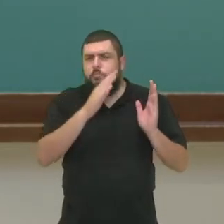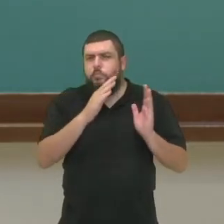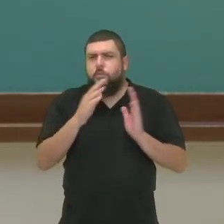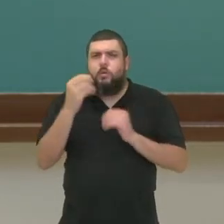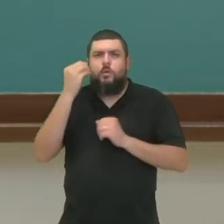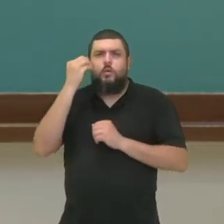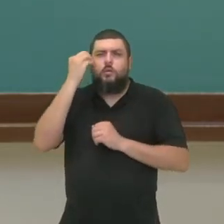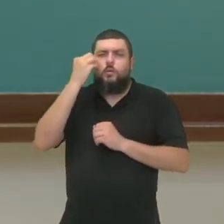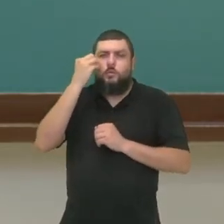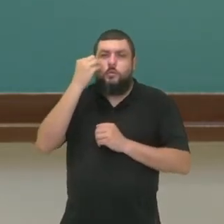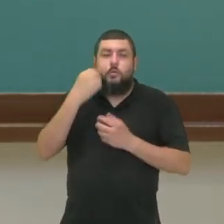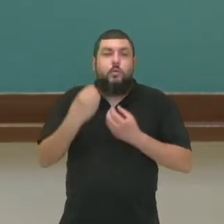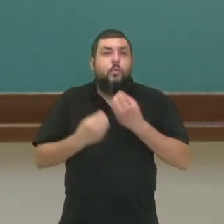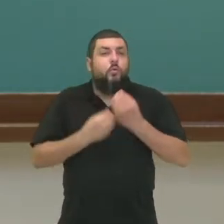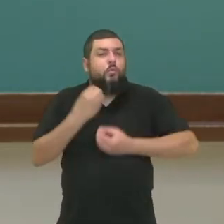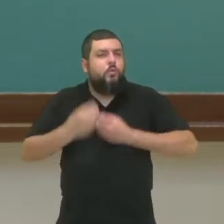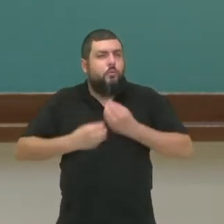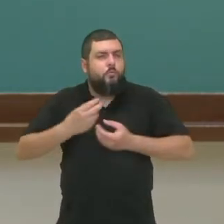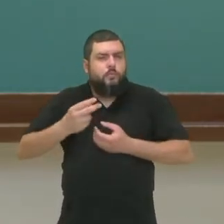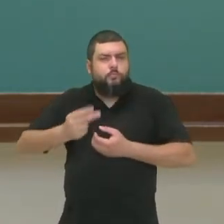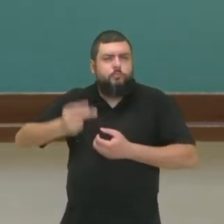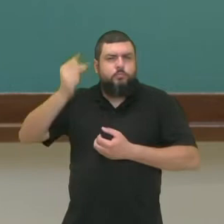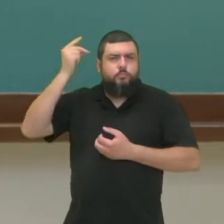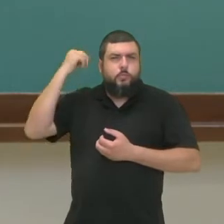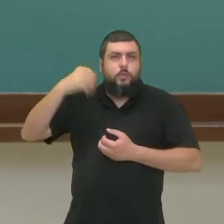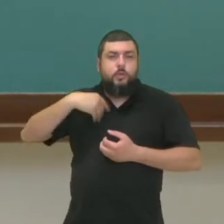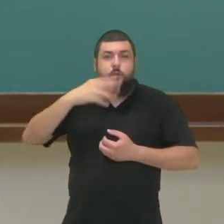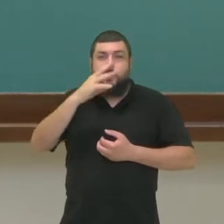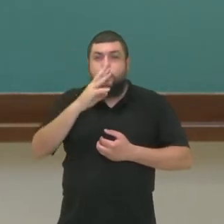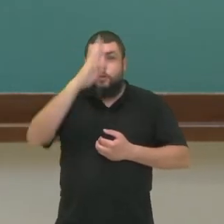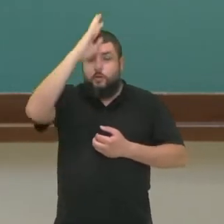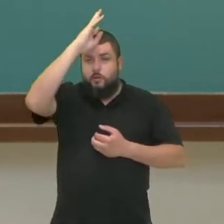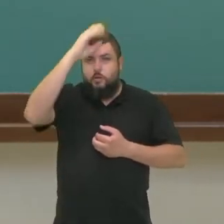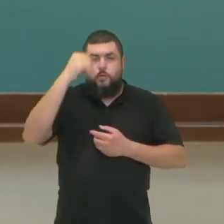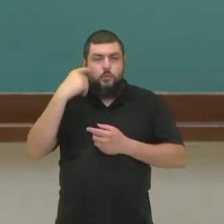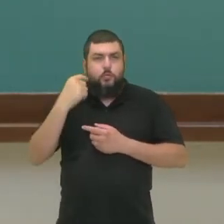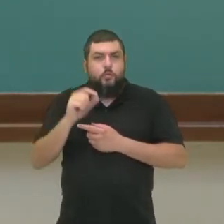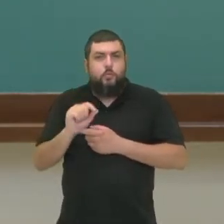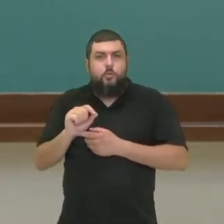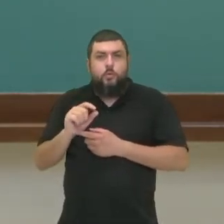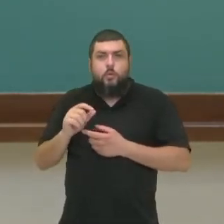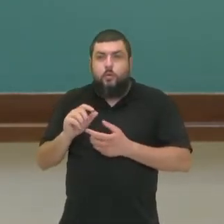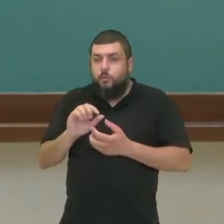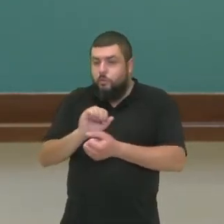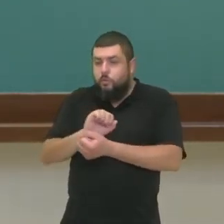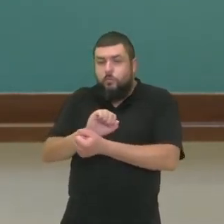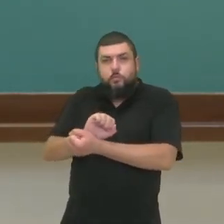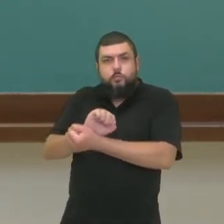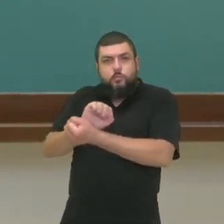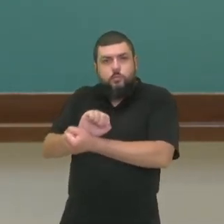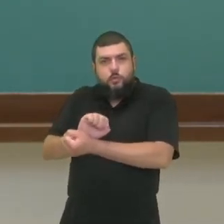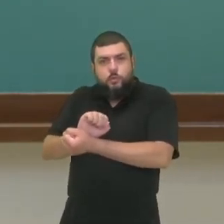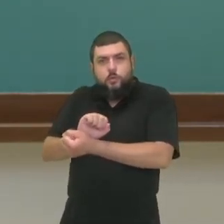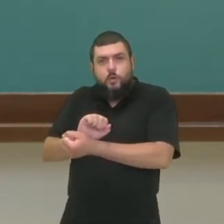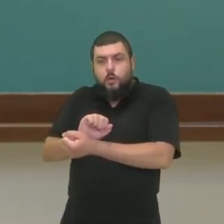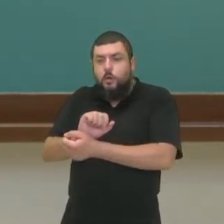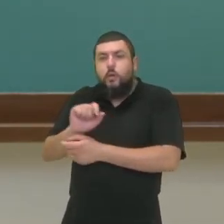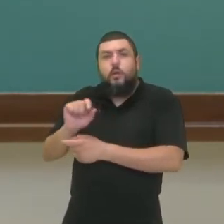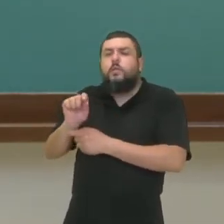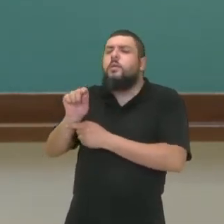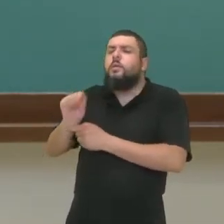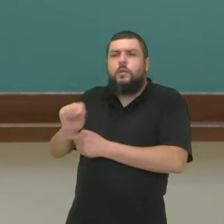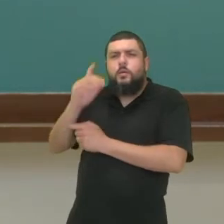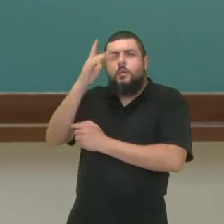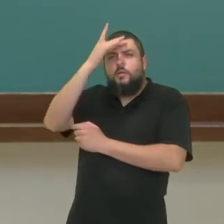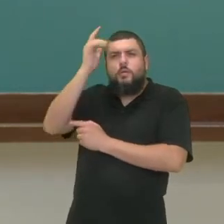na antiguidade, na Roma antiga, o escravizado, quem era ele, em que condições